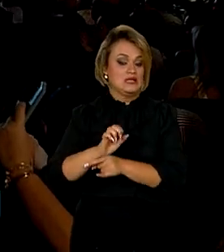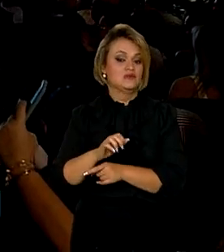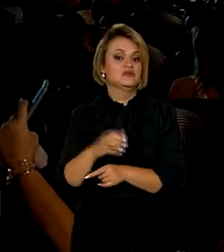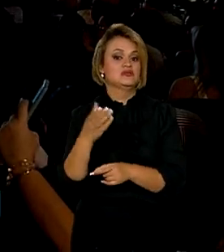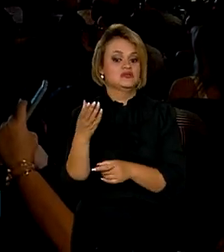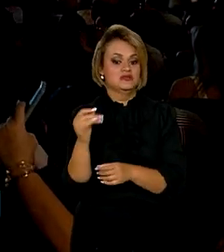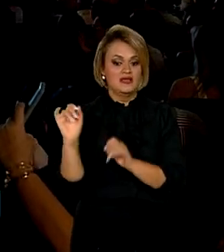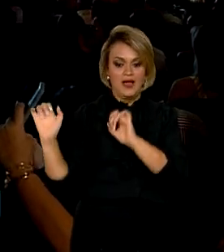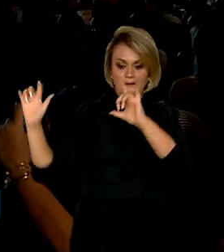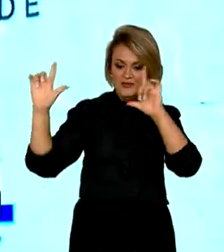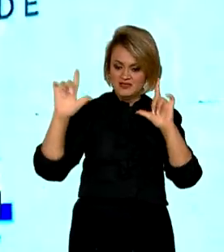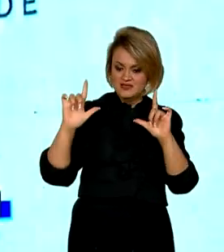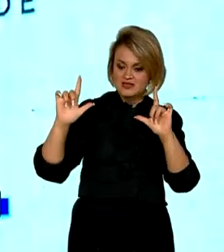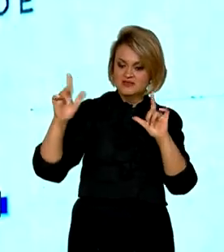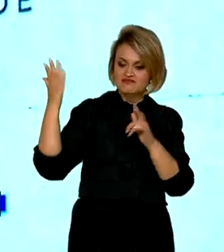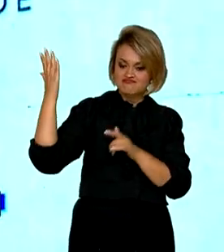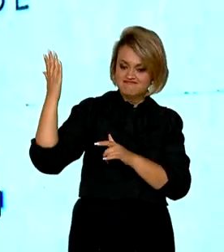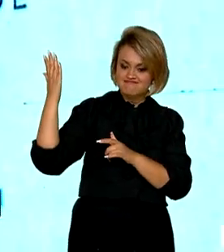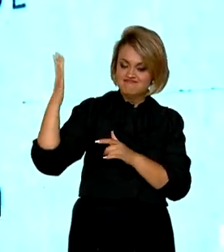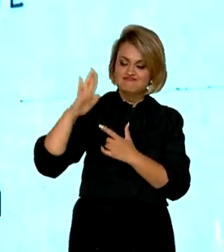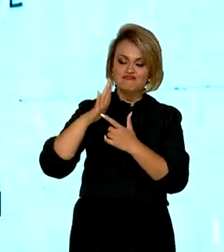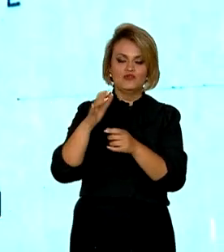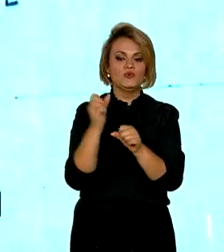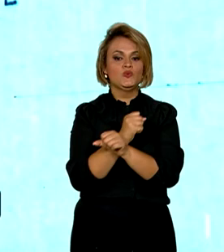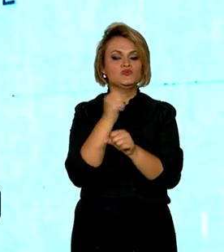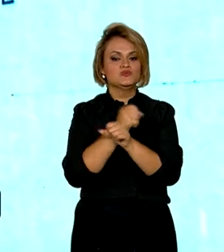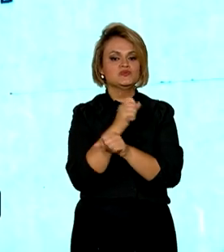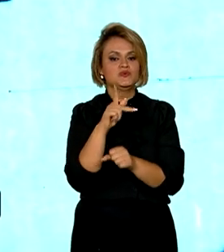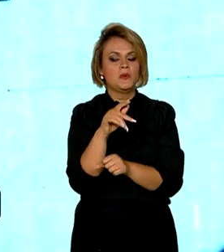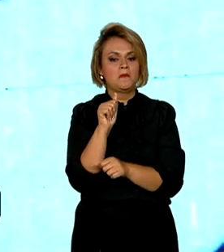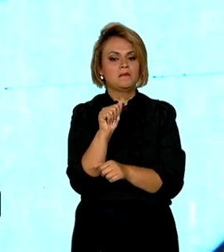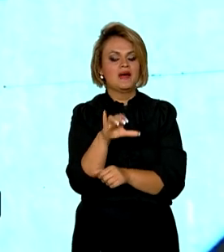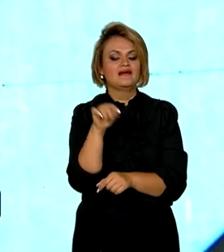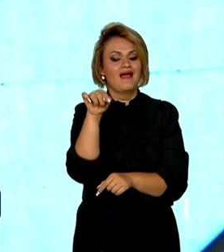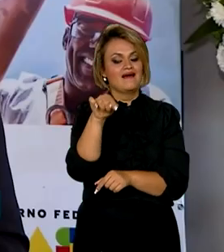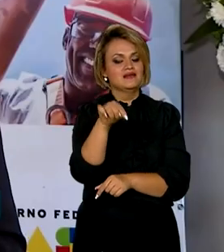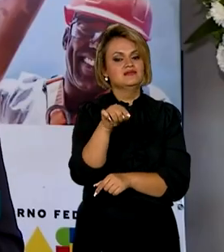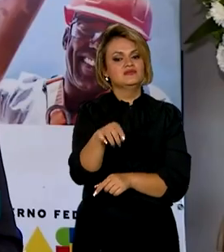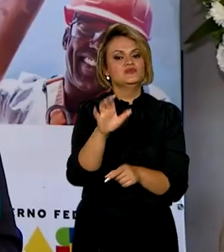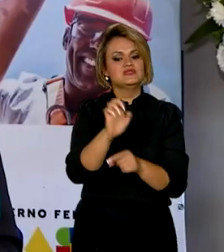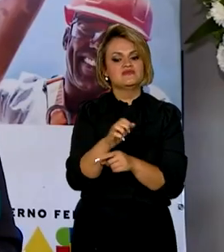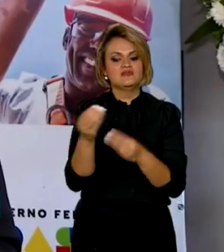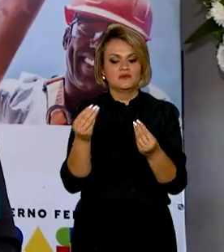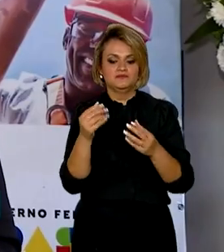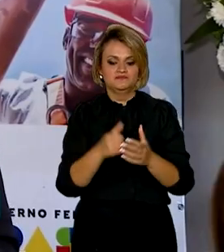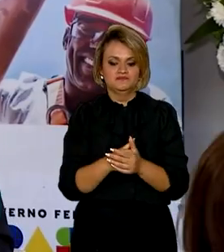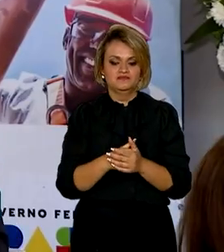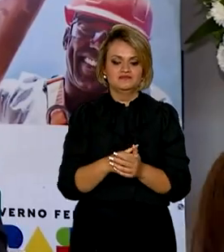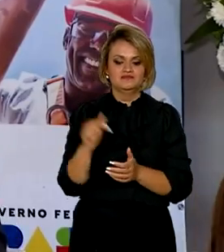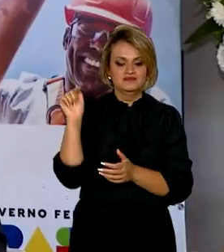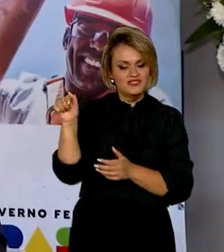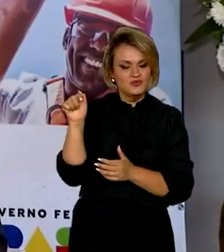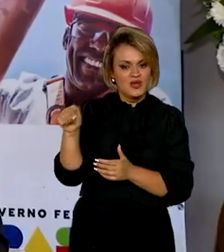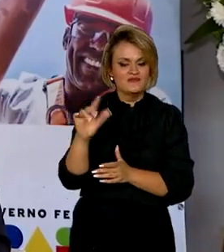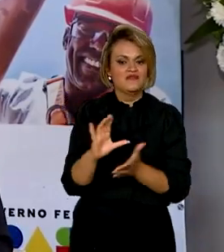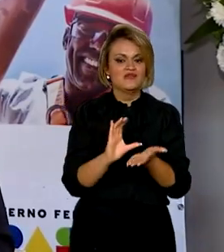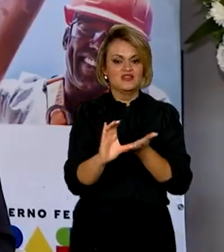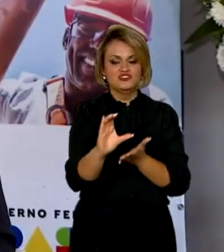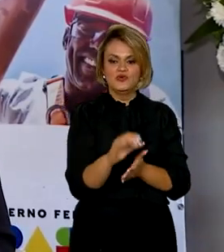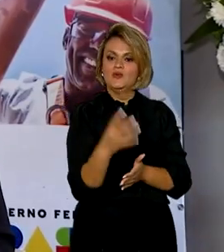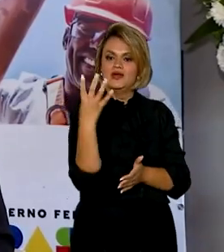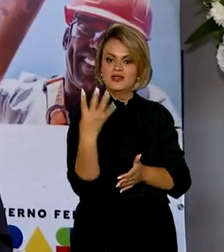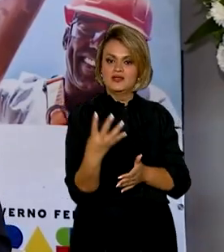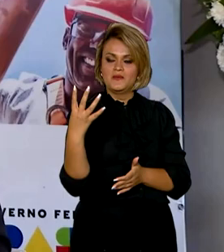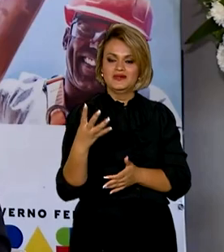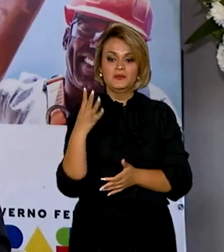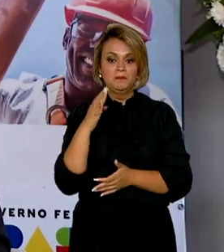a apresentação das obras do novo programa de aceleração do crescimento. Aqui para o Mato Grosso do Sul estão previstos 44